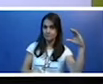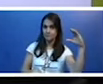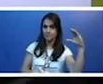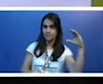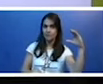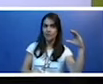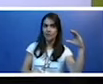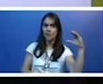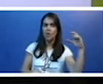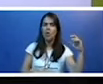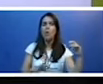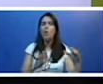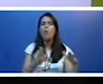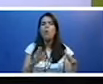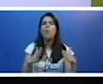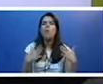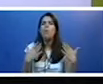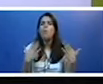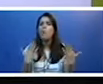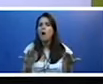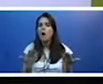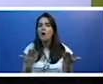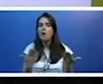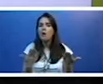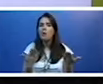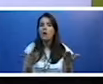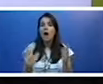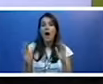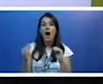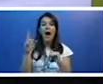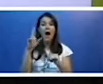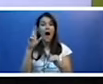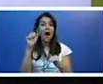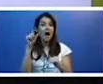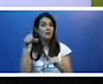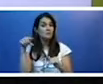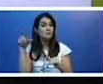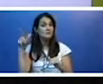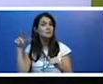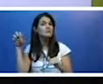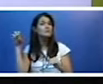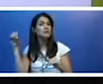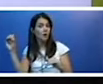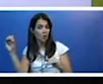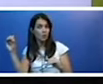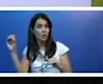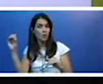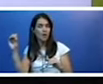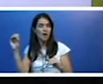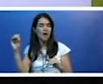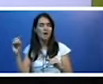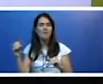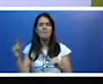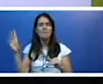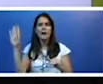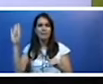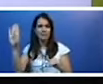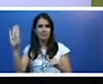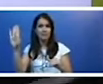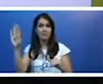qual que é a razão dela para a figura D? Ou seja, como foi a ampliação da